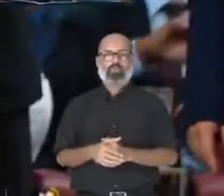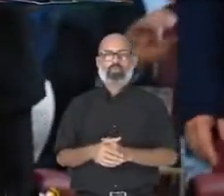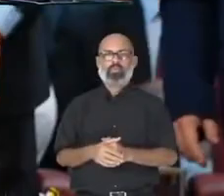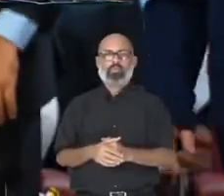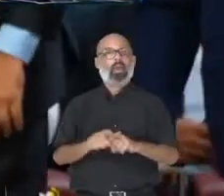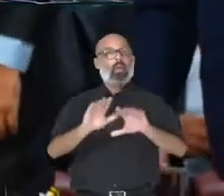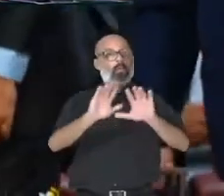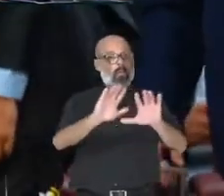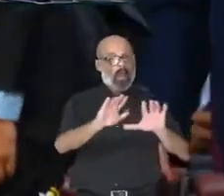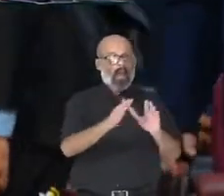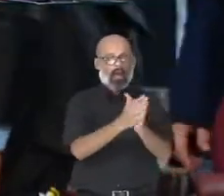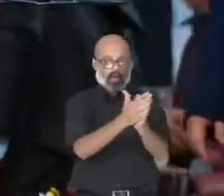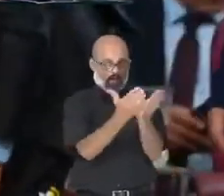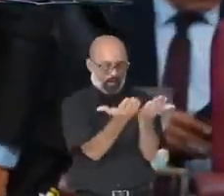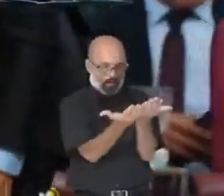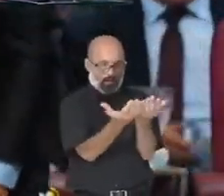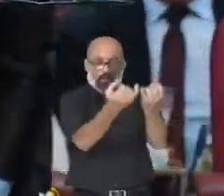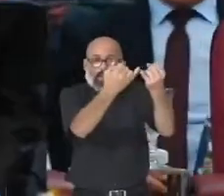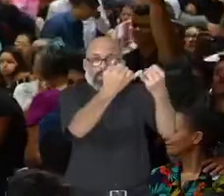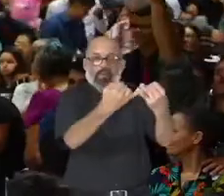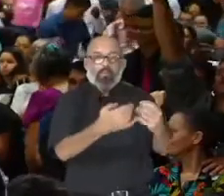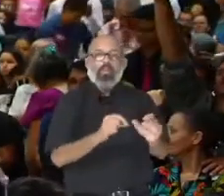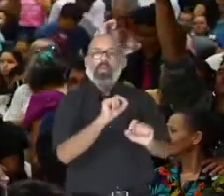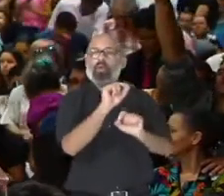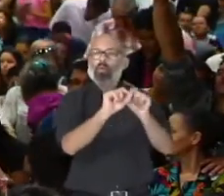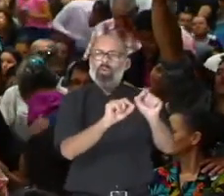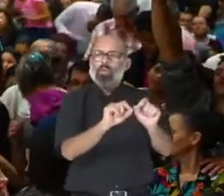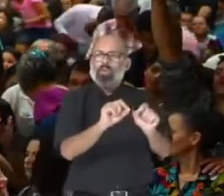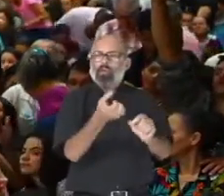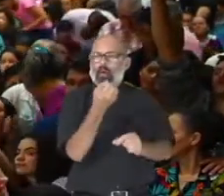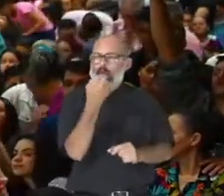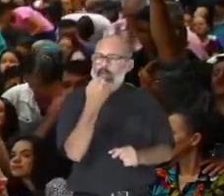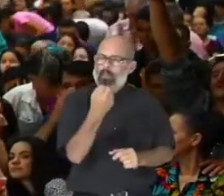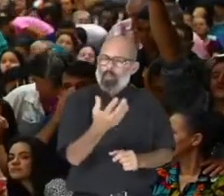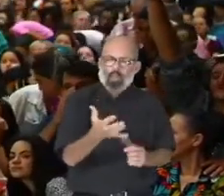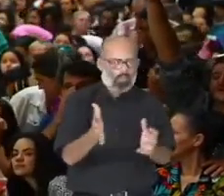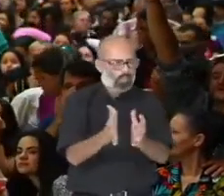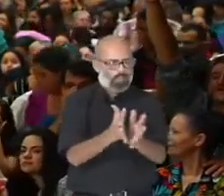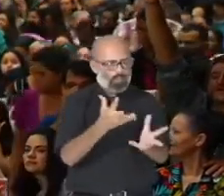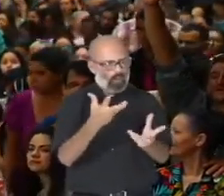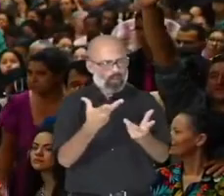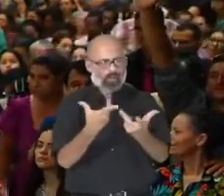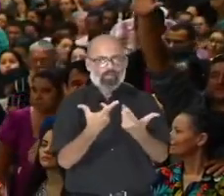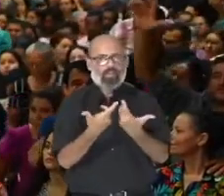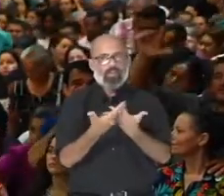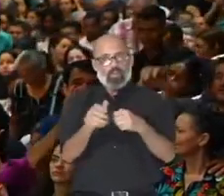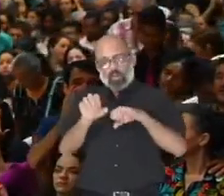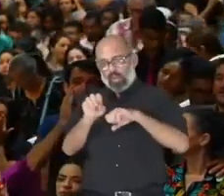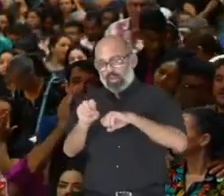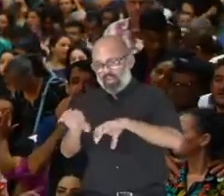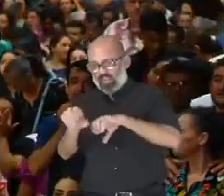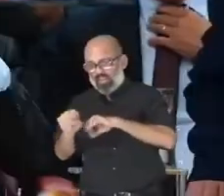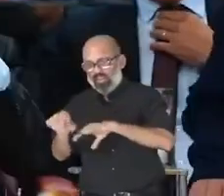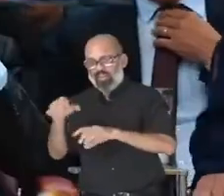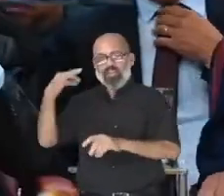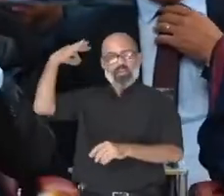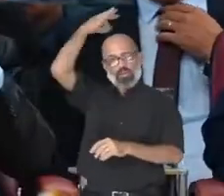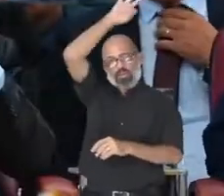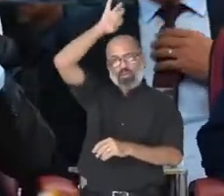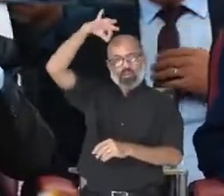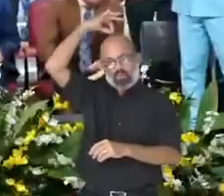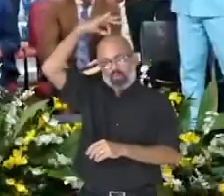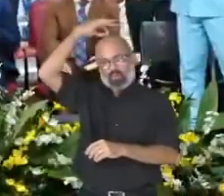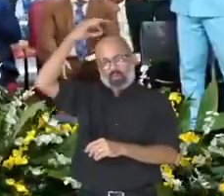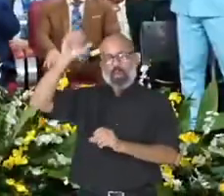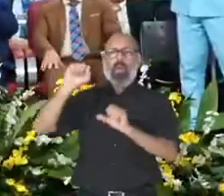A Bíblia Sagrada, ela é tão rica na doutrina do Espírito Santo,